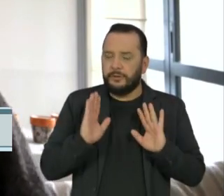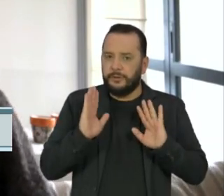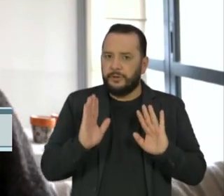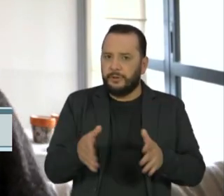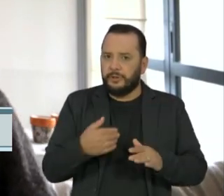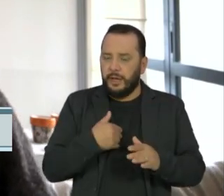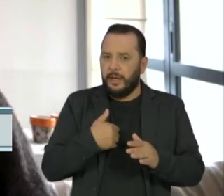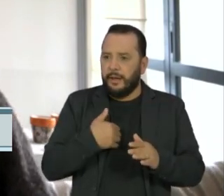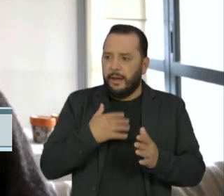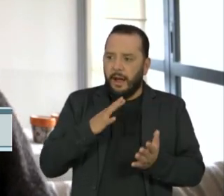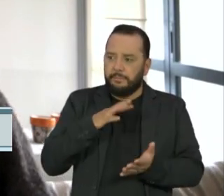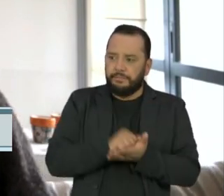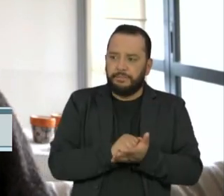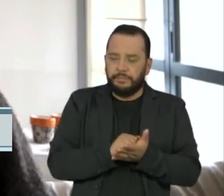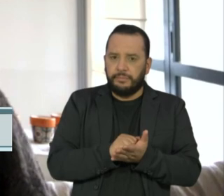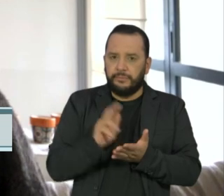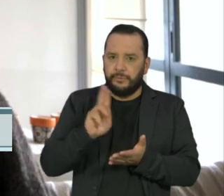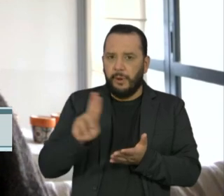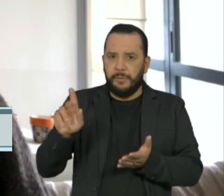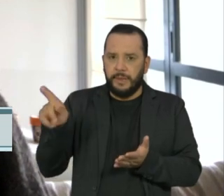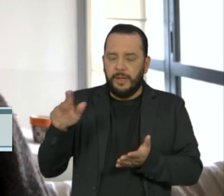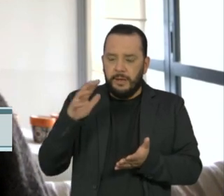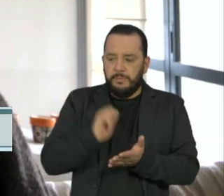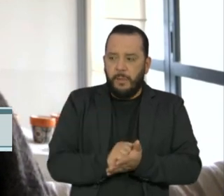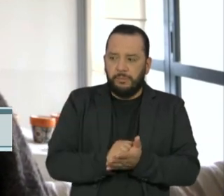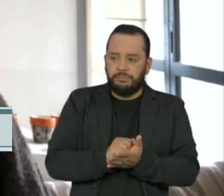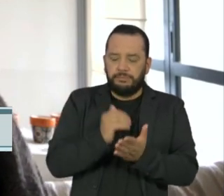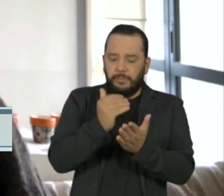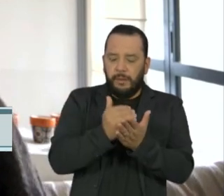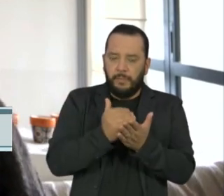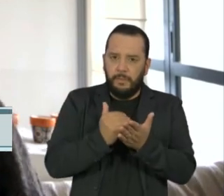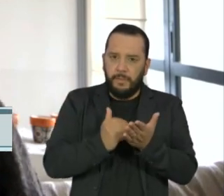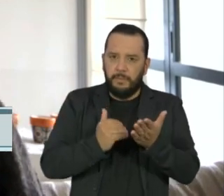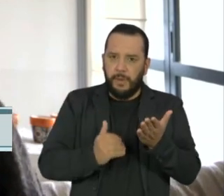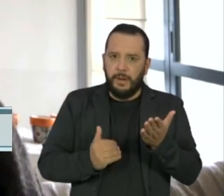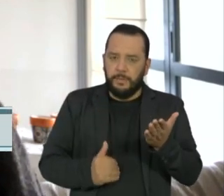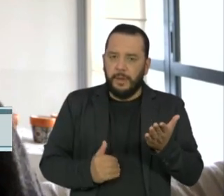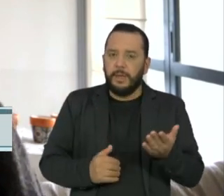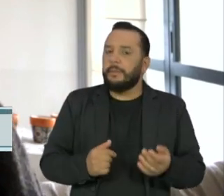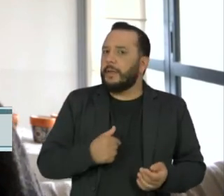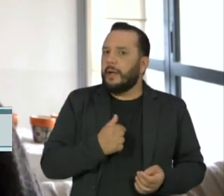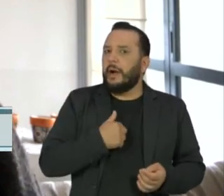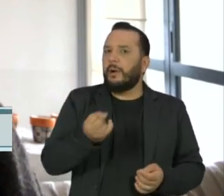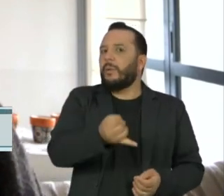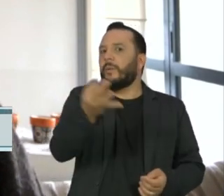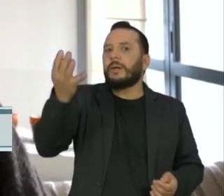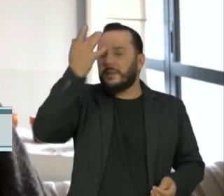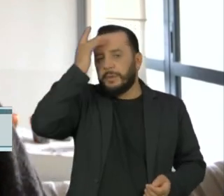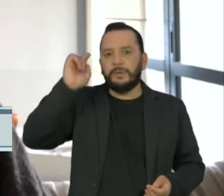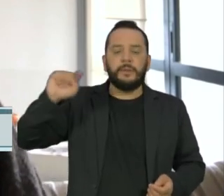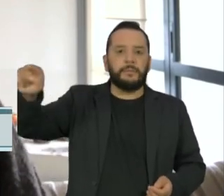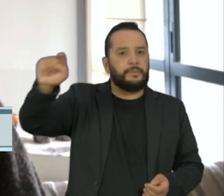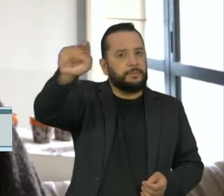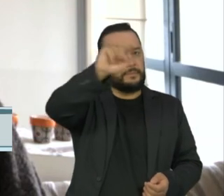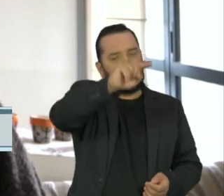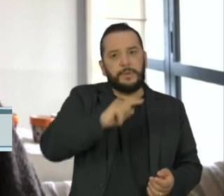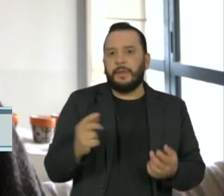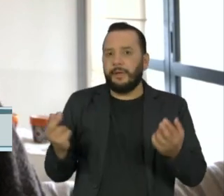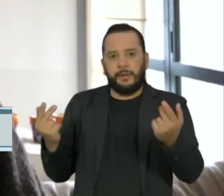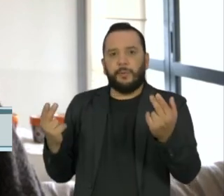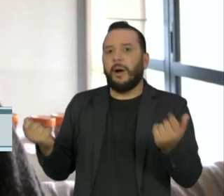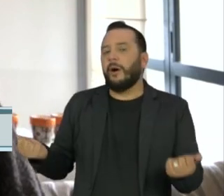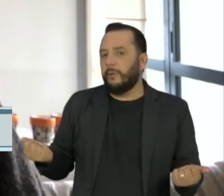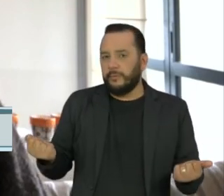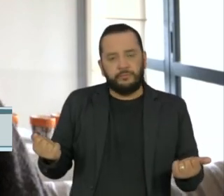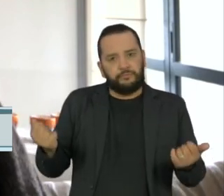é o tamanho, qual a taxa, qual o percentual de pacientes que eventualmente possam apresentar reinfecção? É muito cedo,